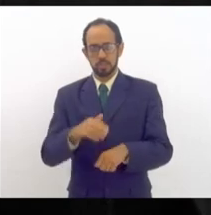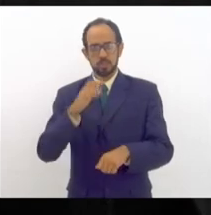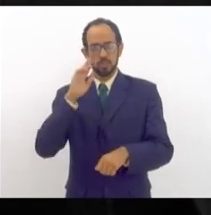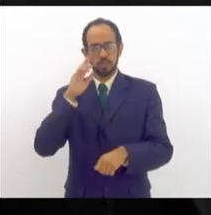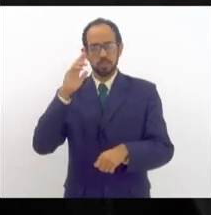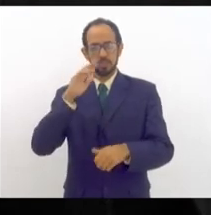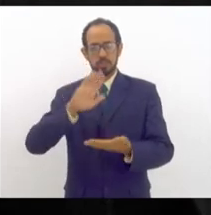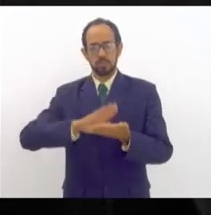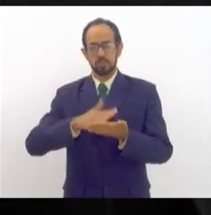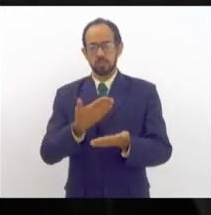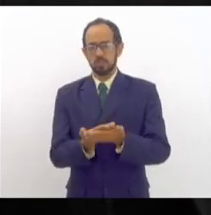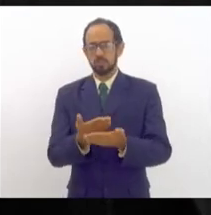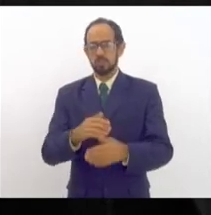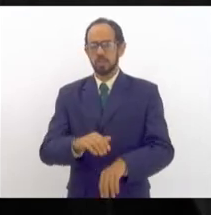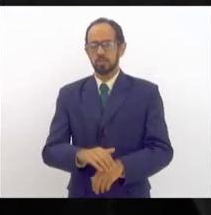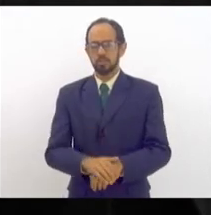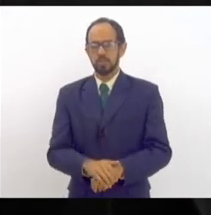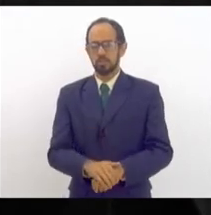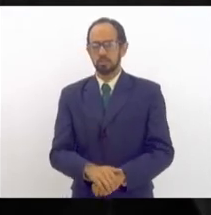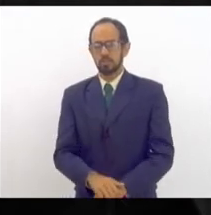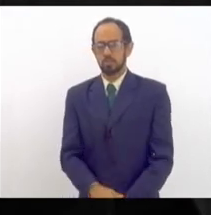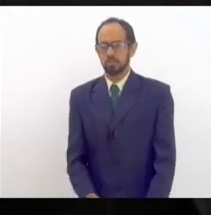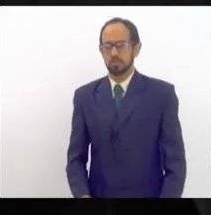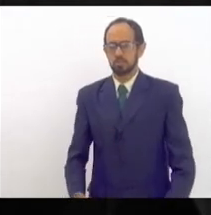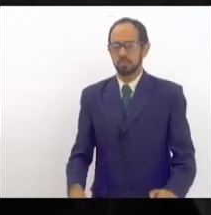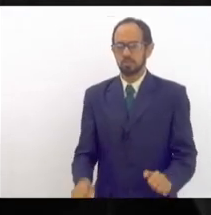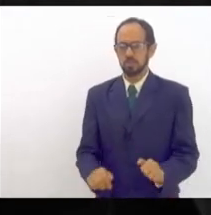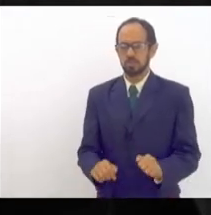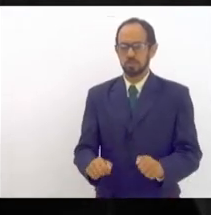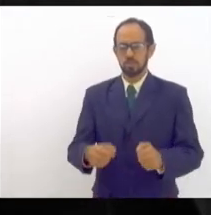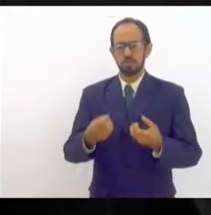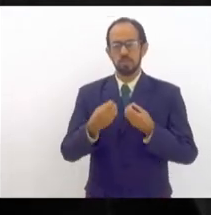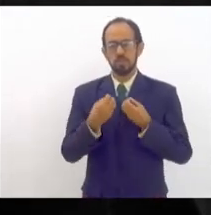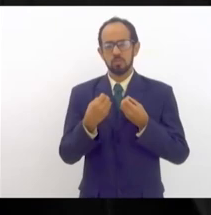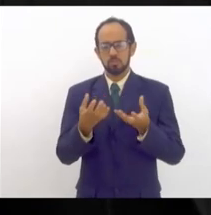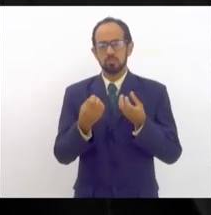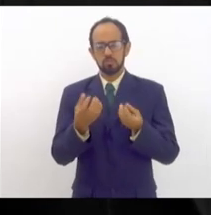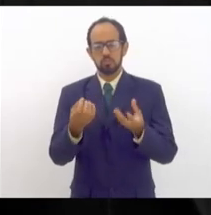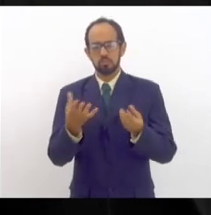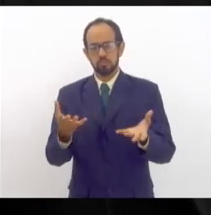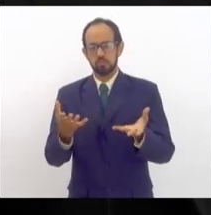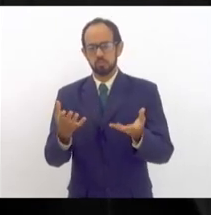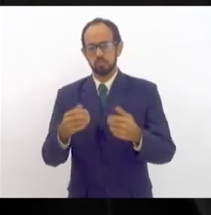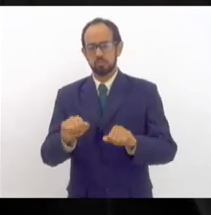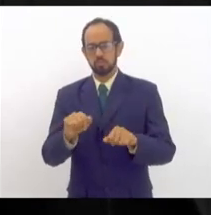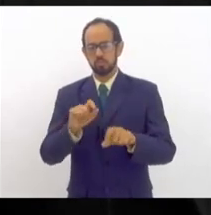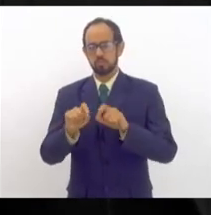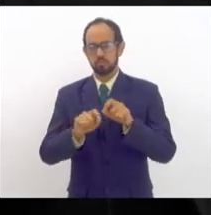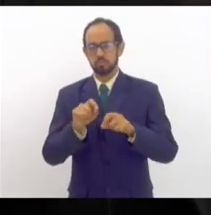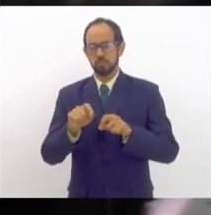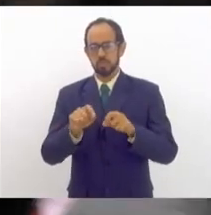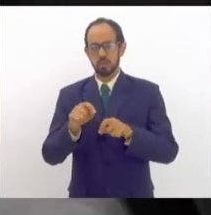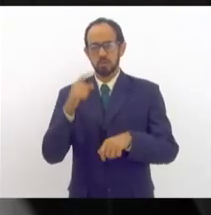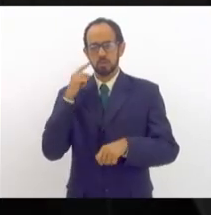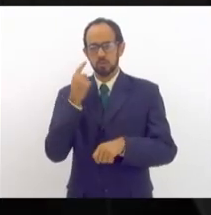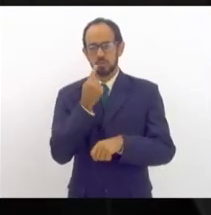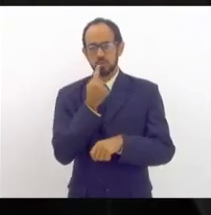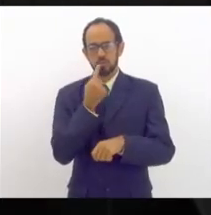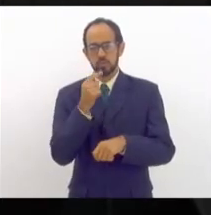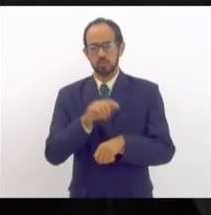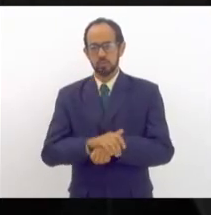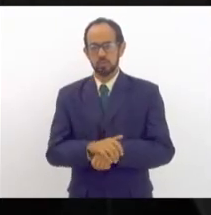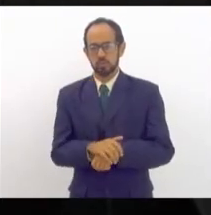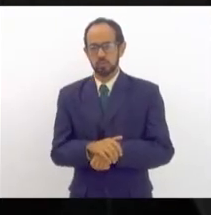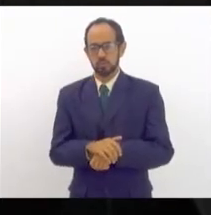da linguagem de libras que leva a nossa voz aos deficientes auditivos